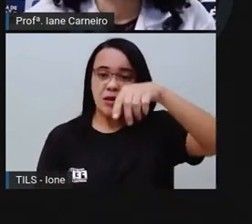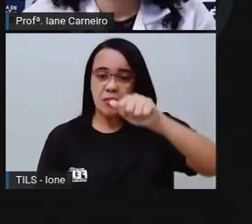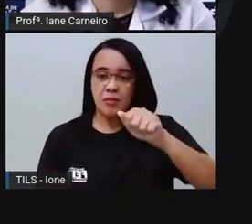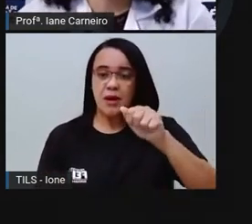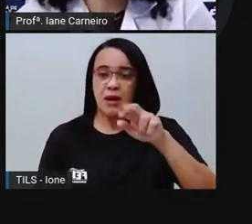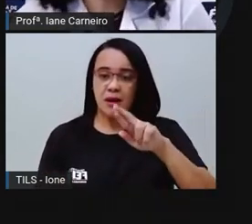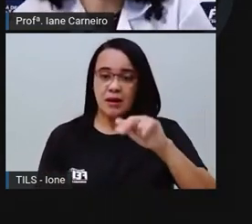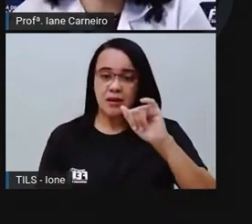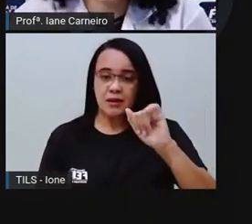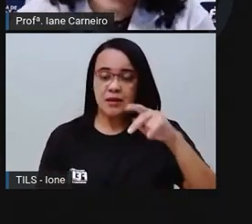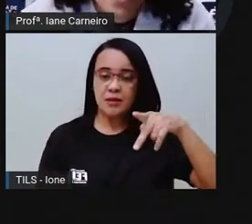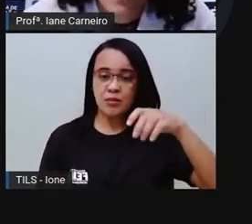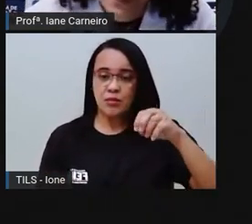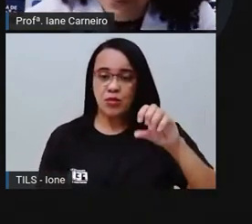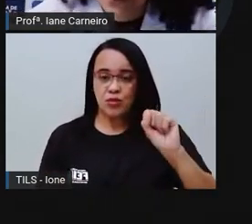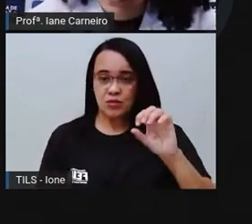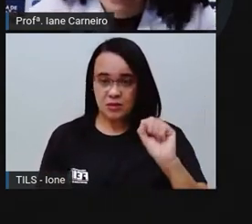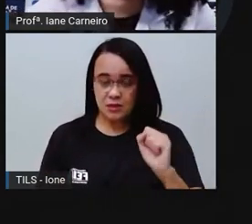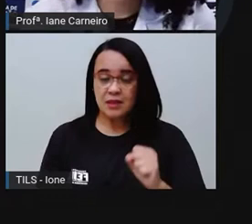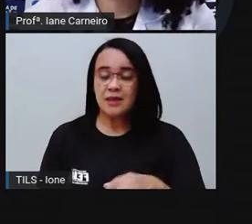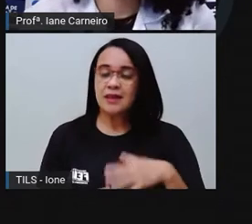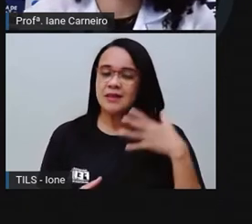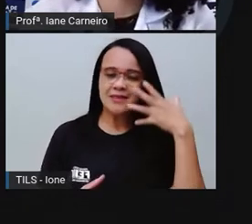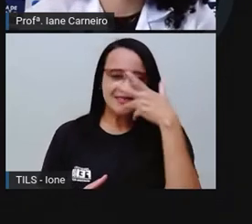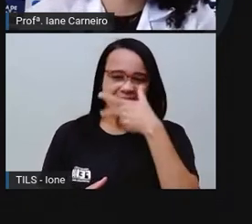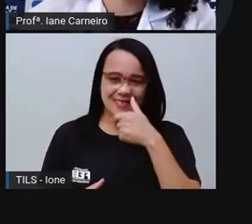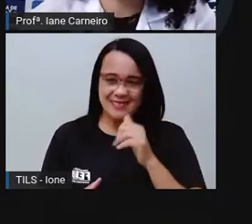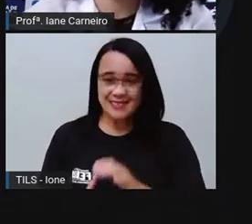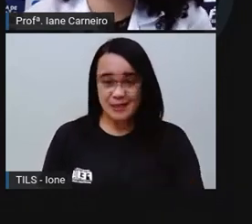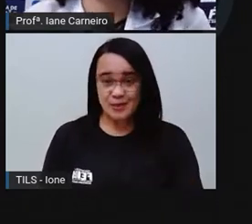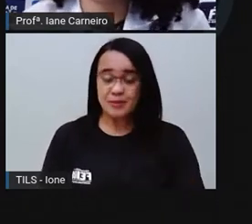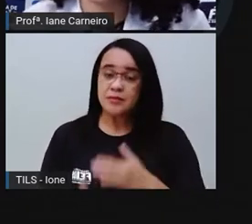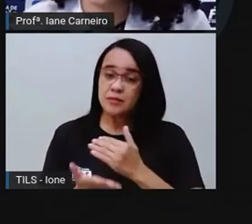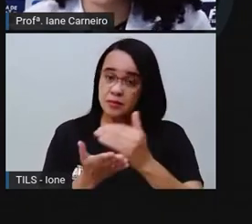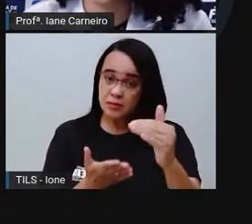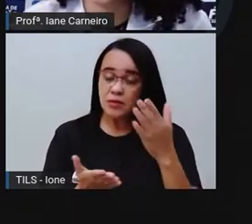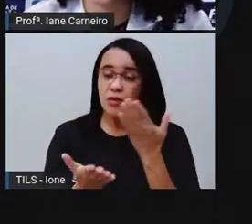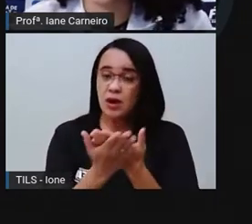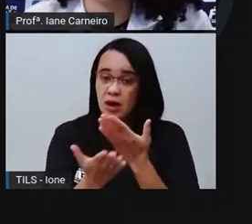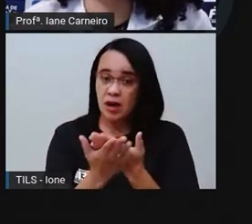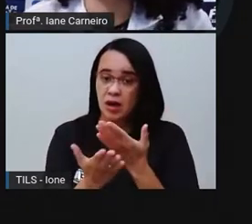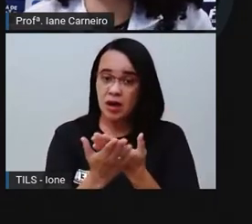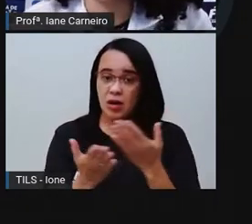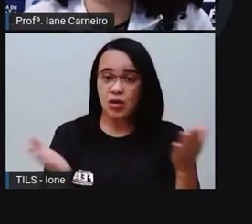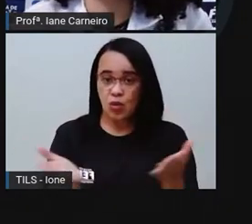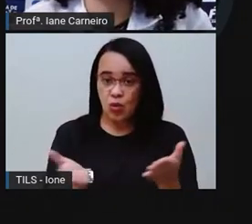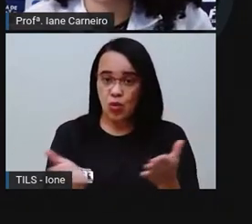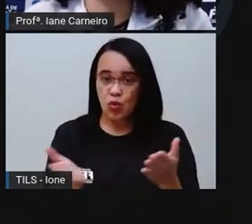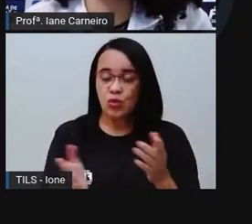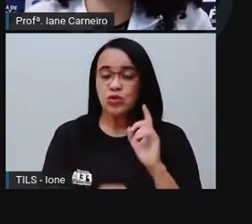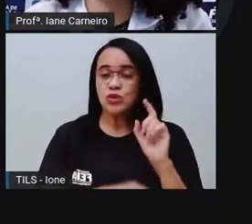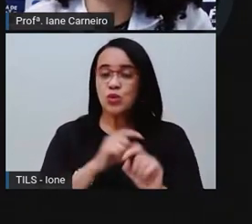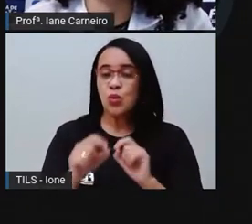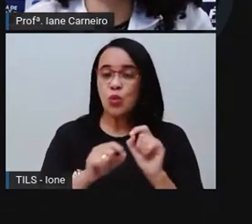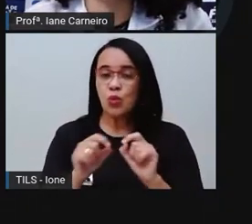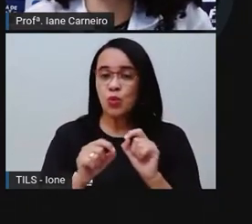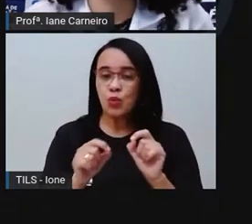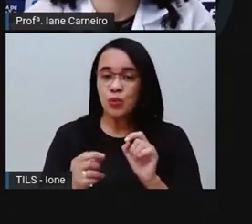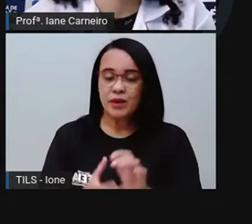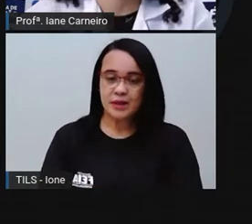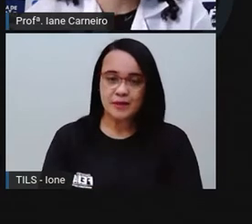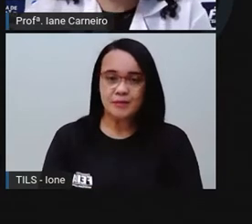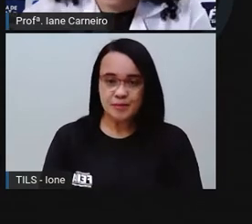né então vamos outro na sala a nossa aula de hoje deixa só para aqui a nossa aula de